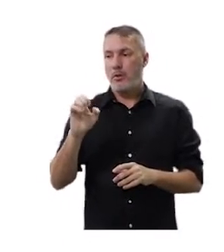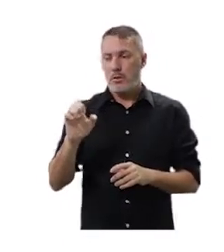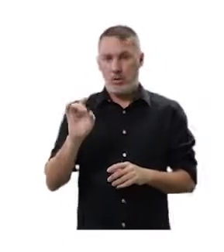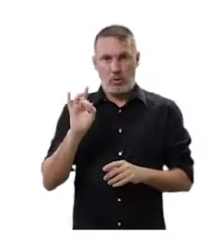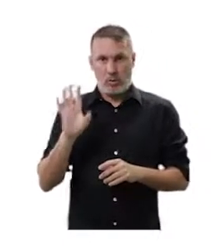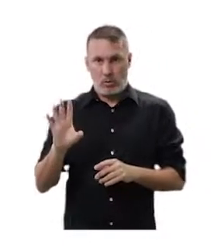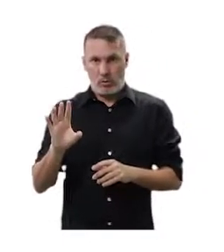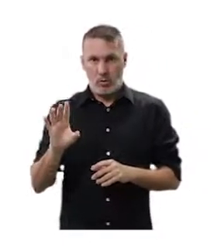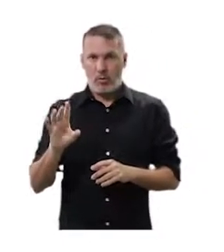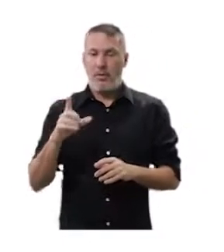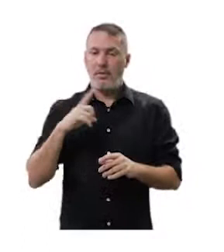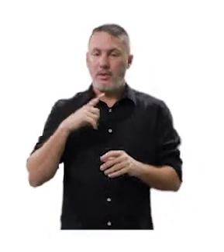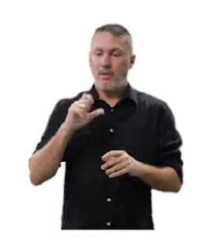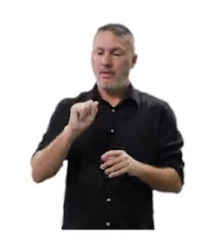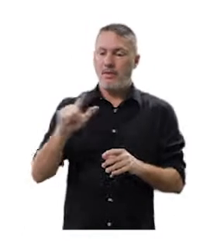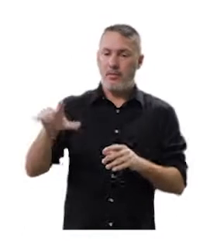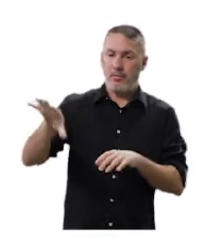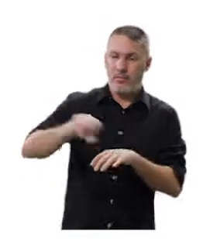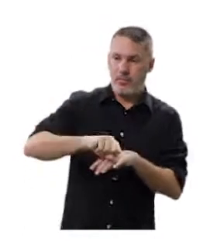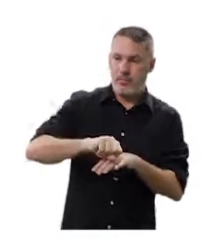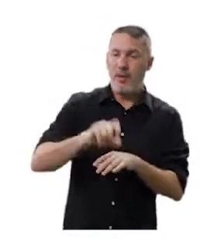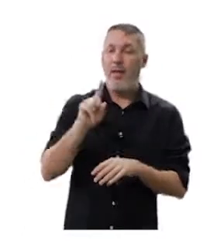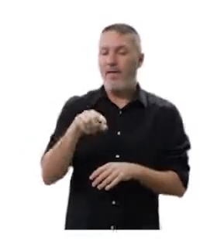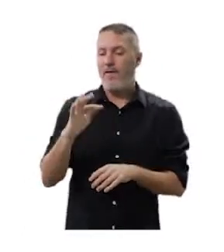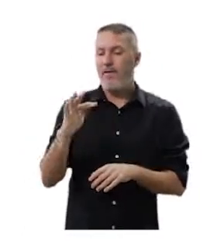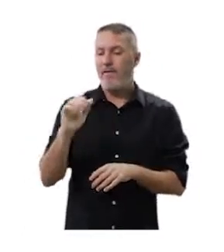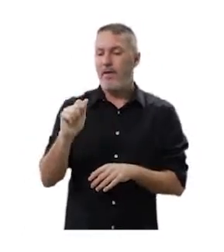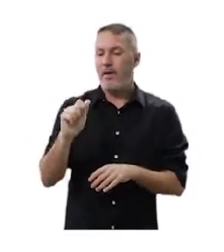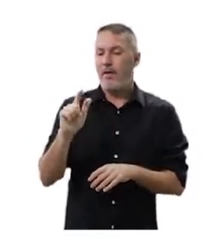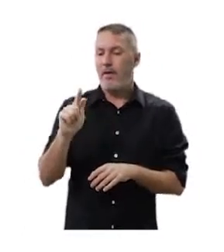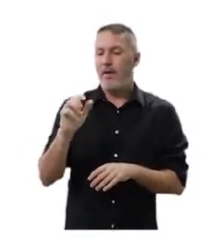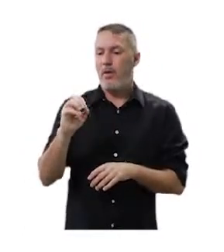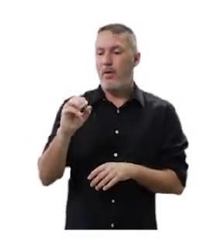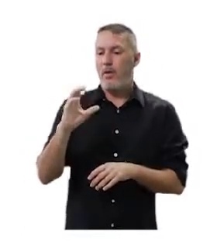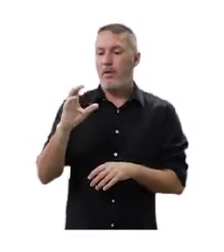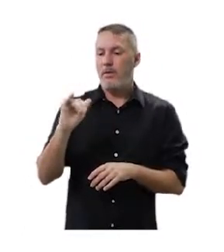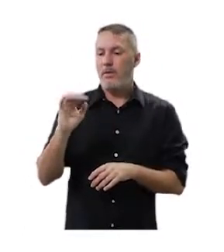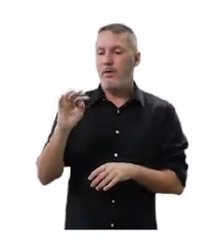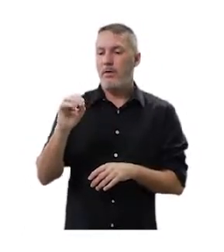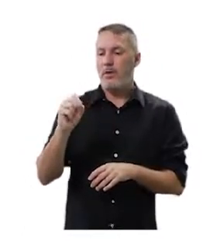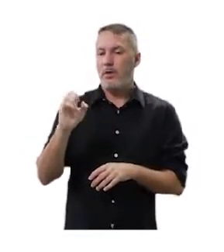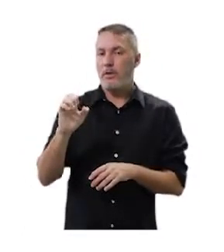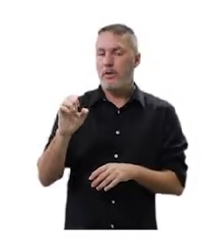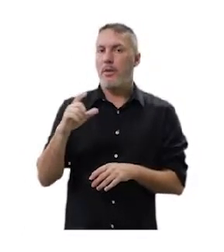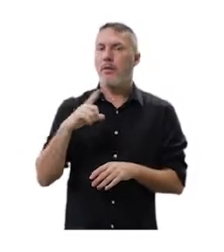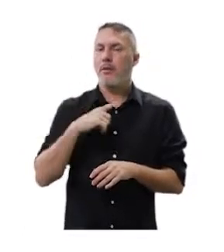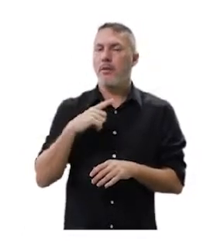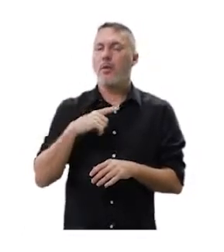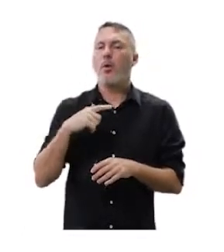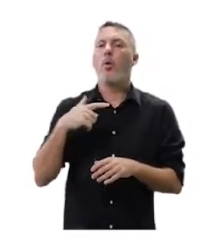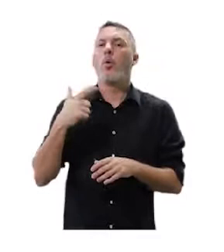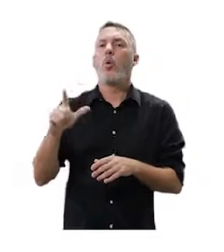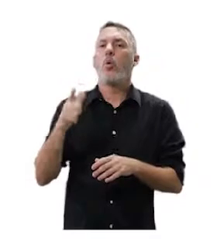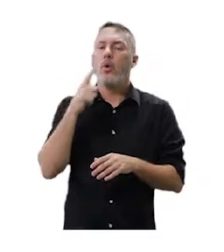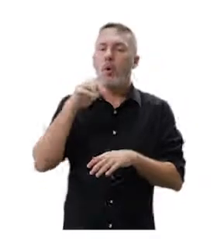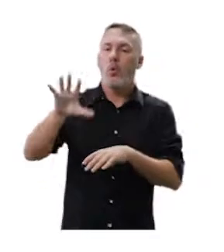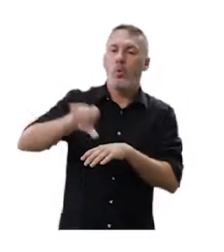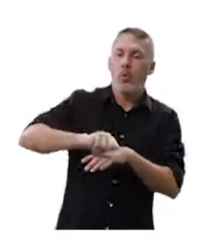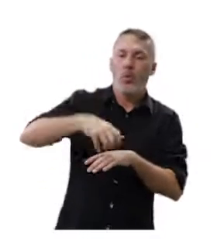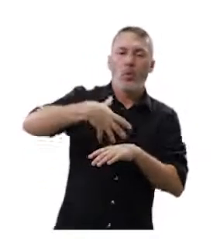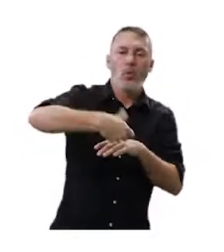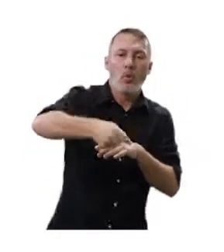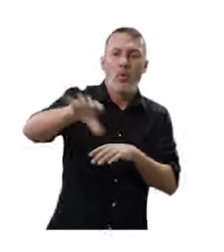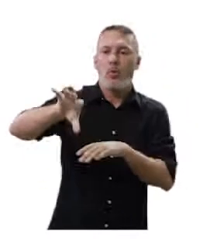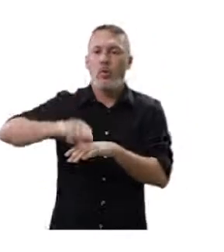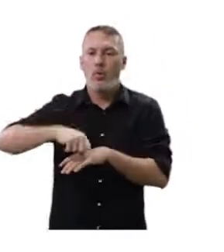o sal transportado é uma substância sólida. Fagocitose e pinocitose são outros tipos de transporte que a gente